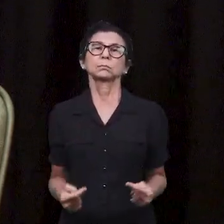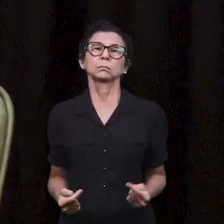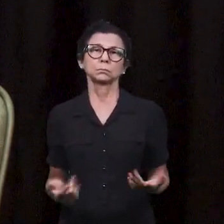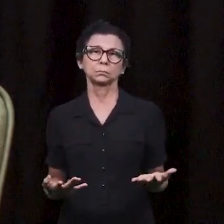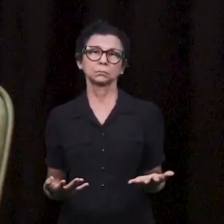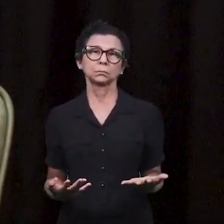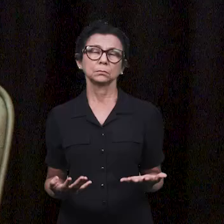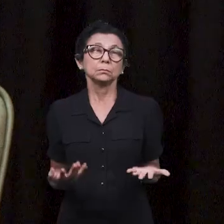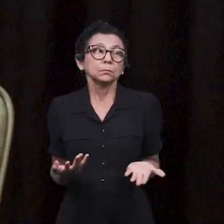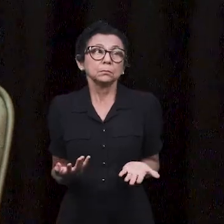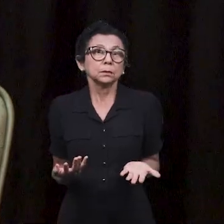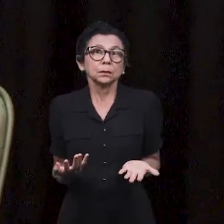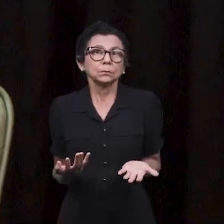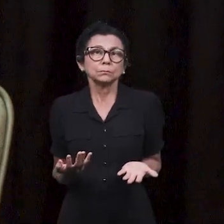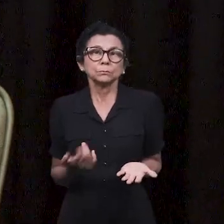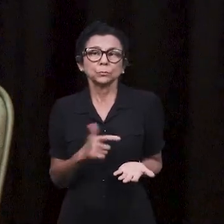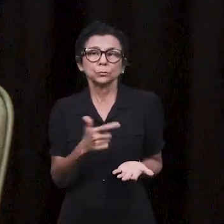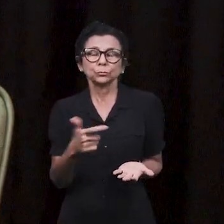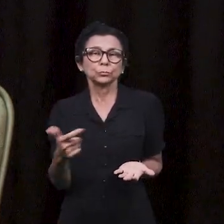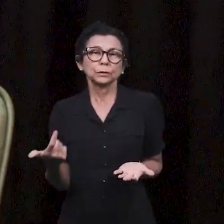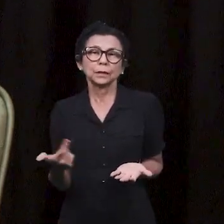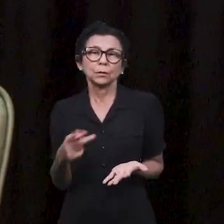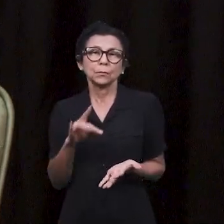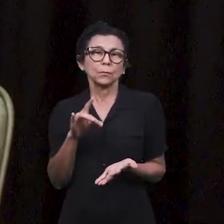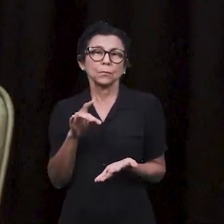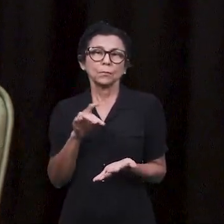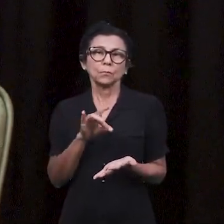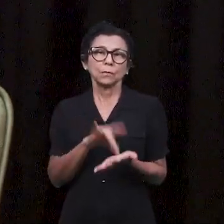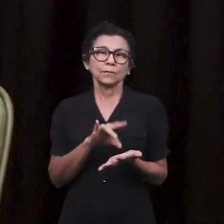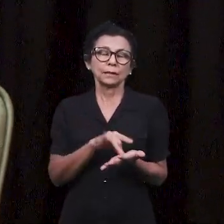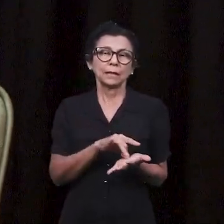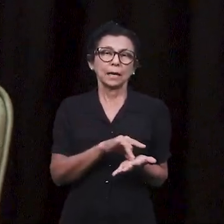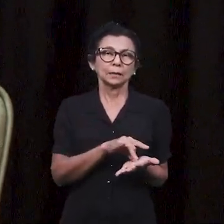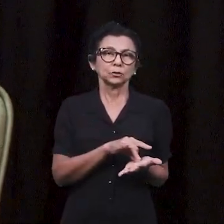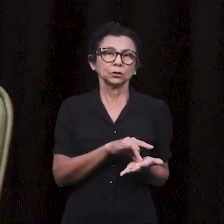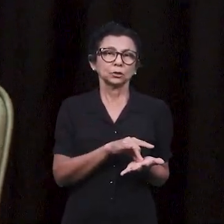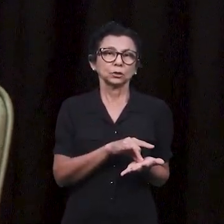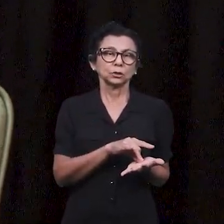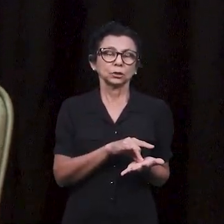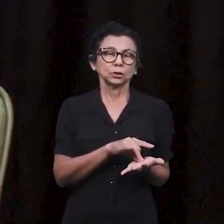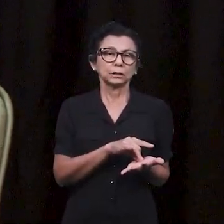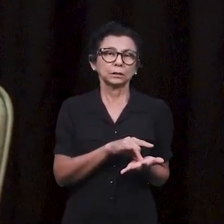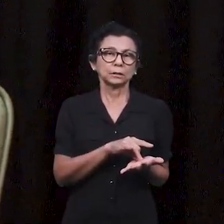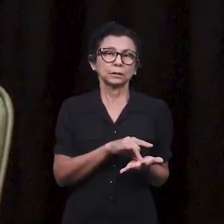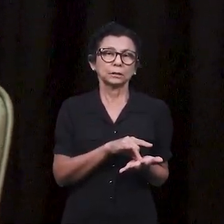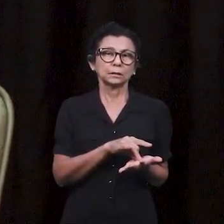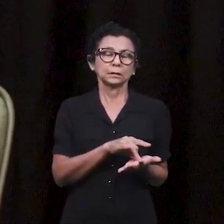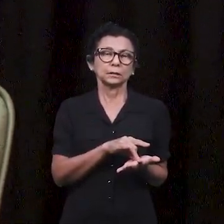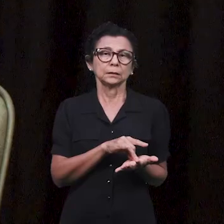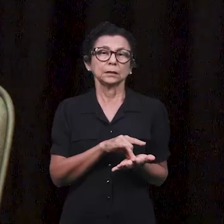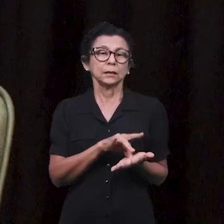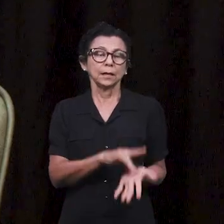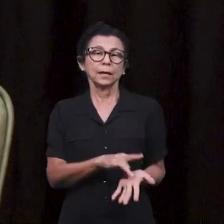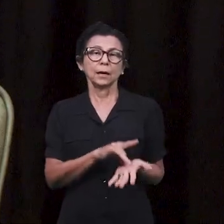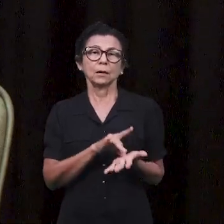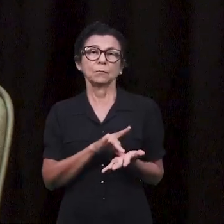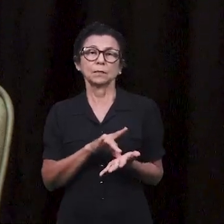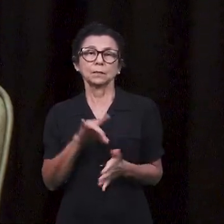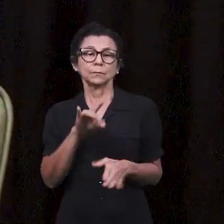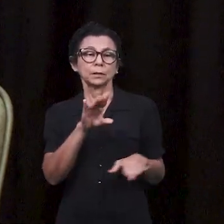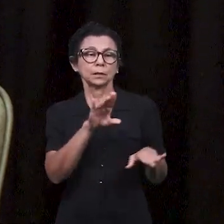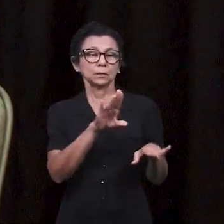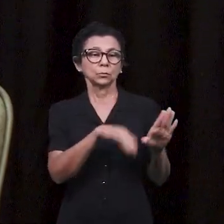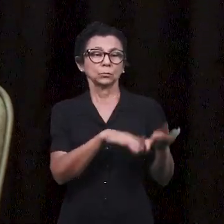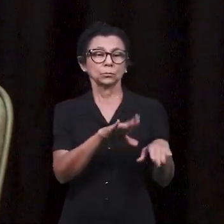si própria, de forma que não existe uma verdade absoluta, mas uma verdade relativa. Sendo que no fim das contas, qual que é